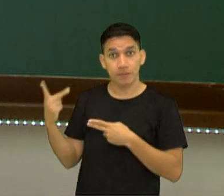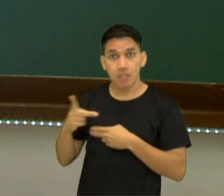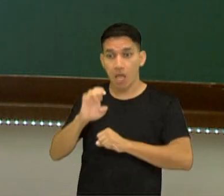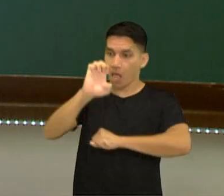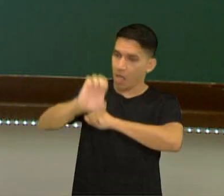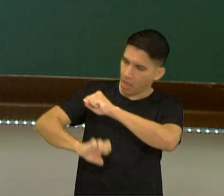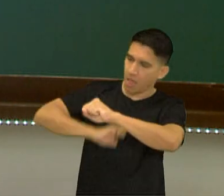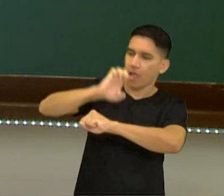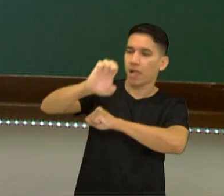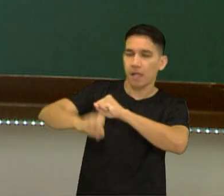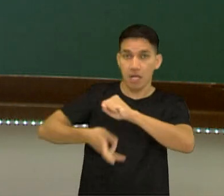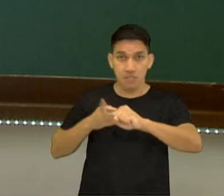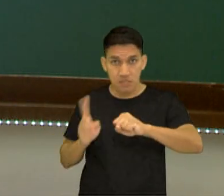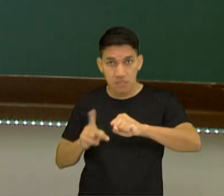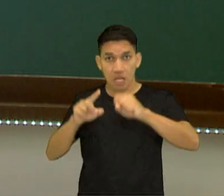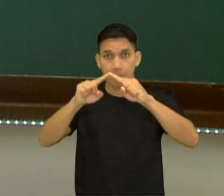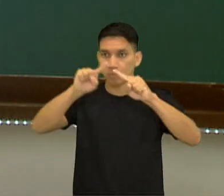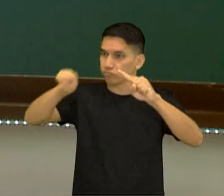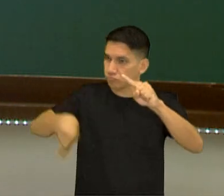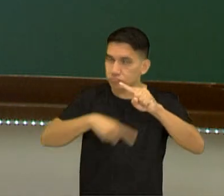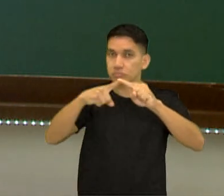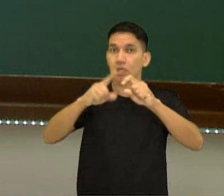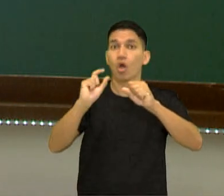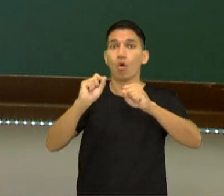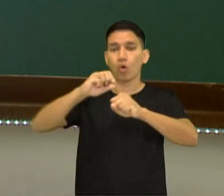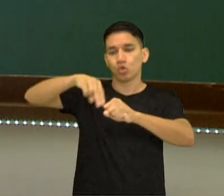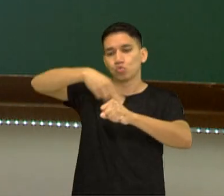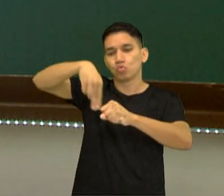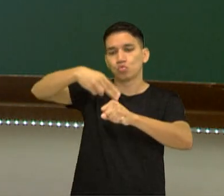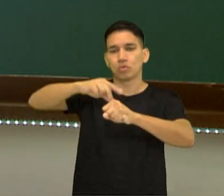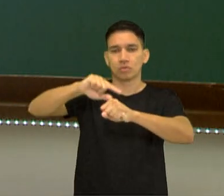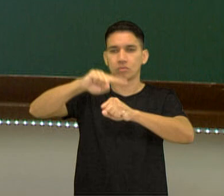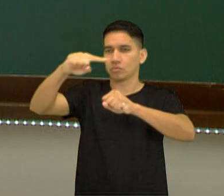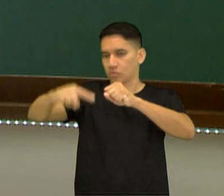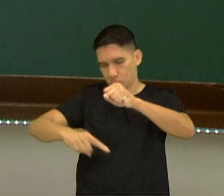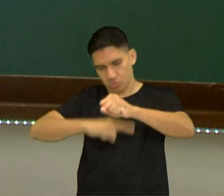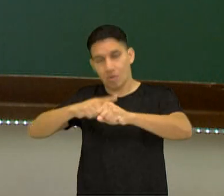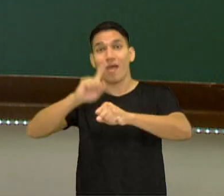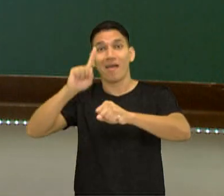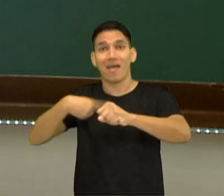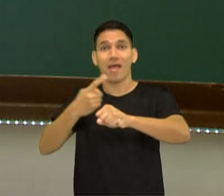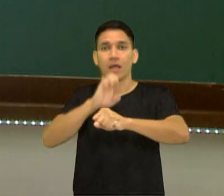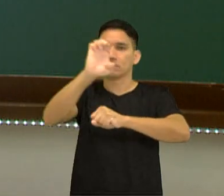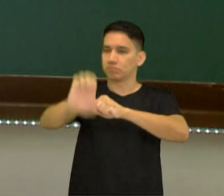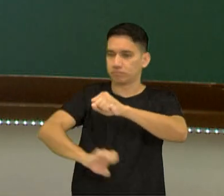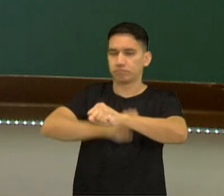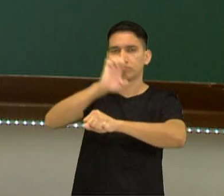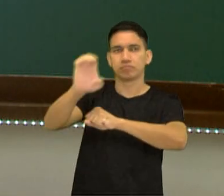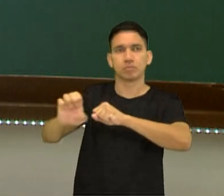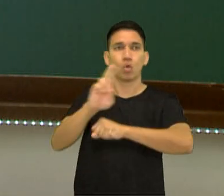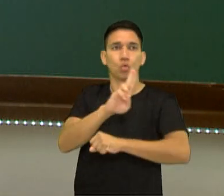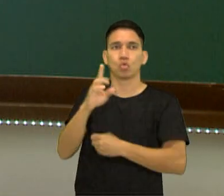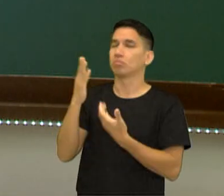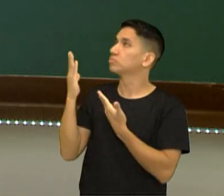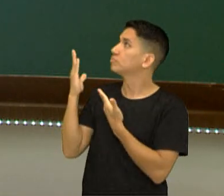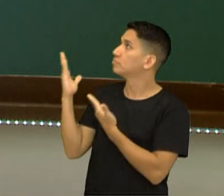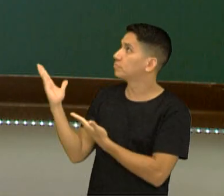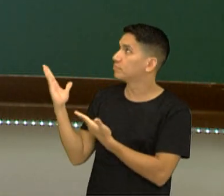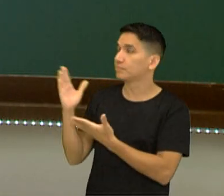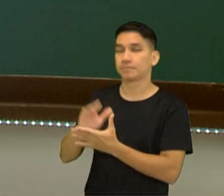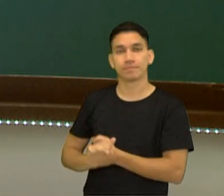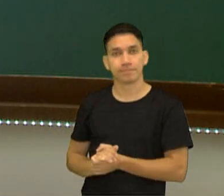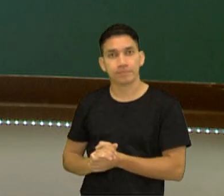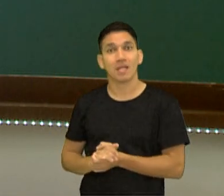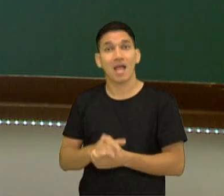percorrem órbitas circulares ao redor do núcleo, denominadas de órbitas estacionárias. Cada órbita